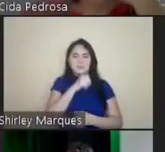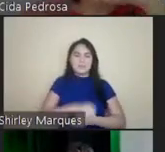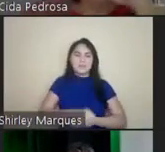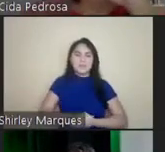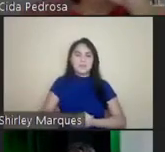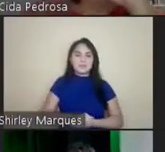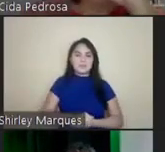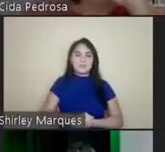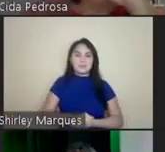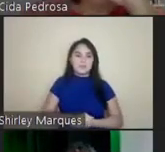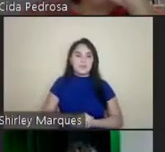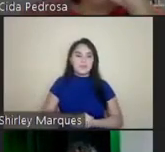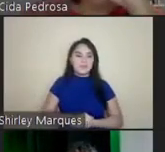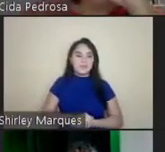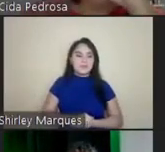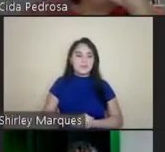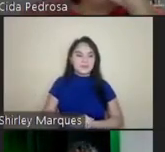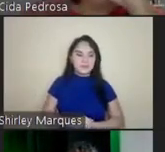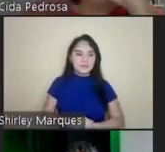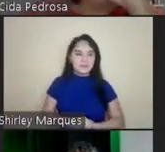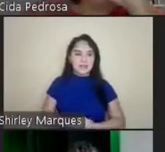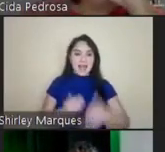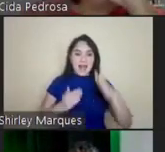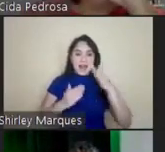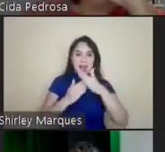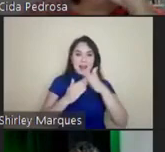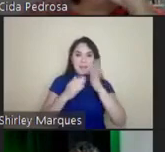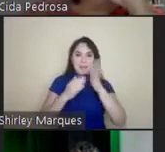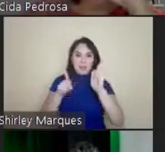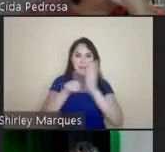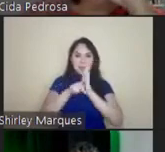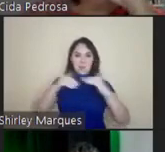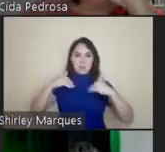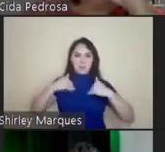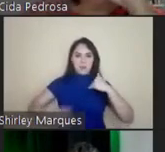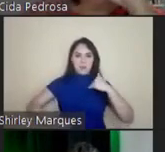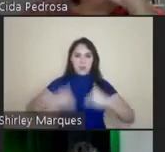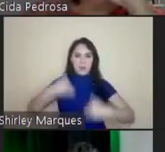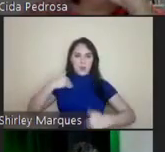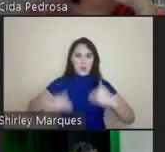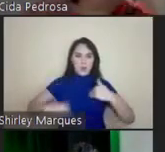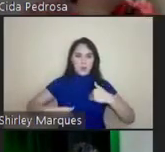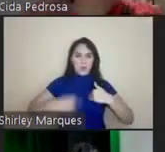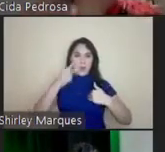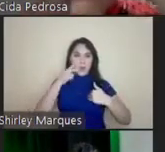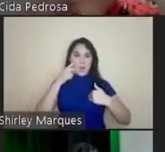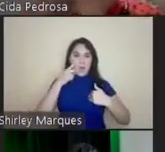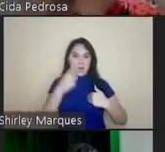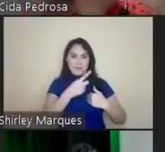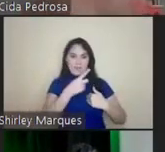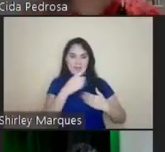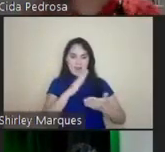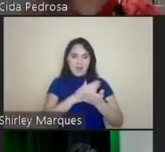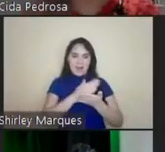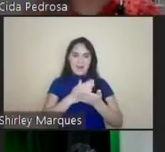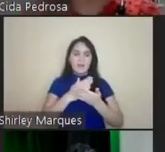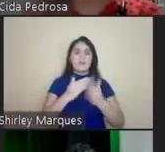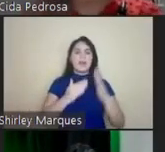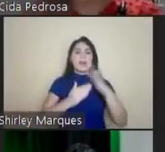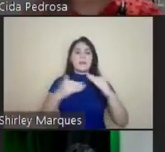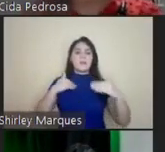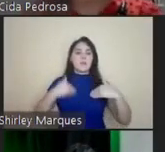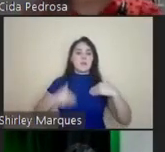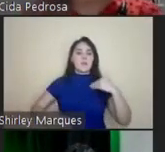Olha então, que beleza. Pode dizer. Limites do corpo. Vou botar aqui para a galera ver qual é o livro. Limites do corpo.